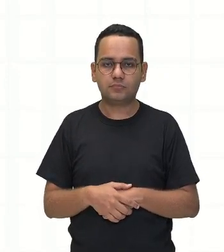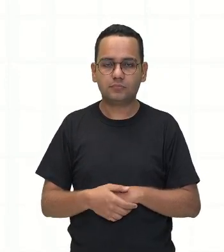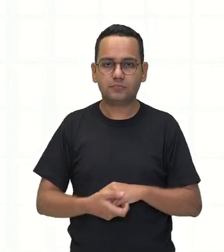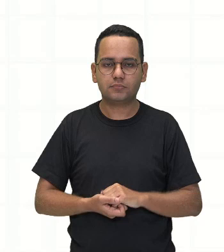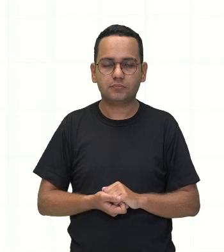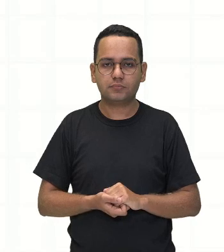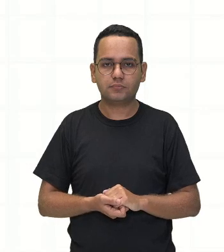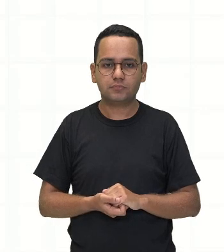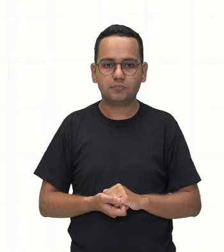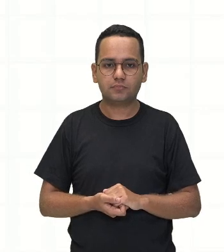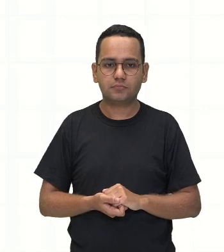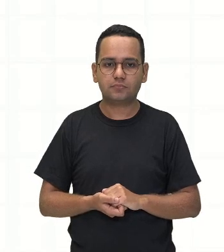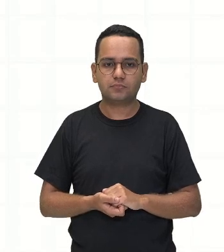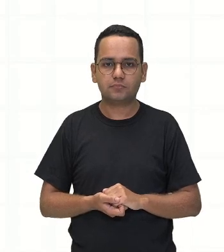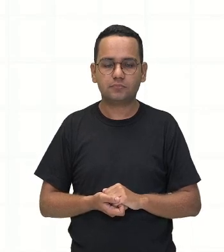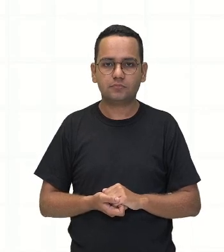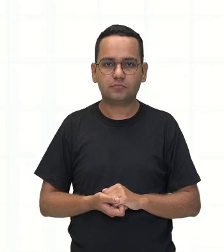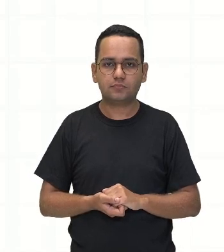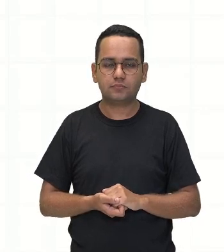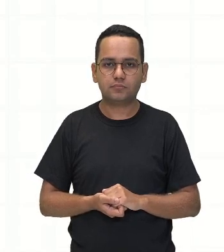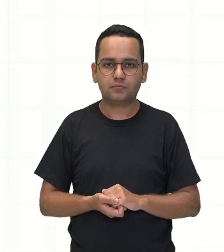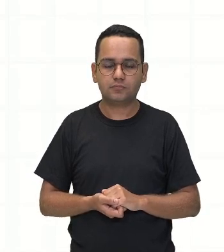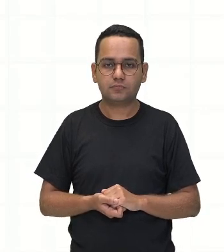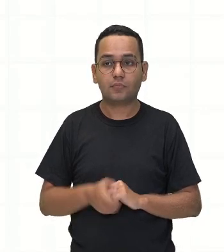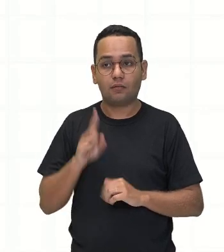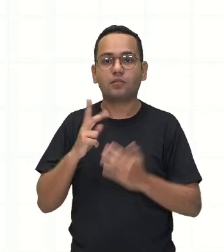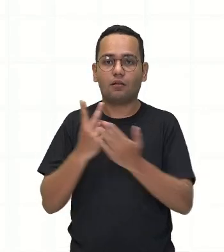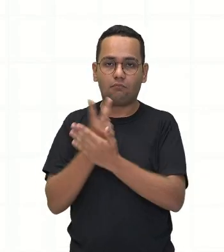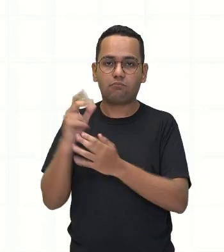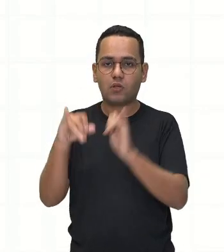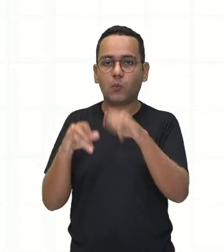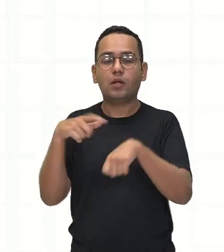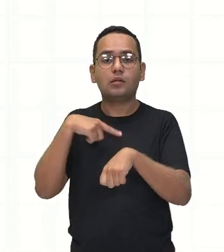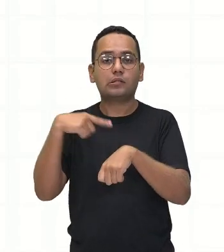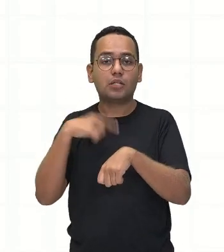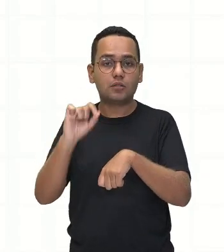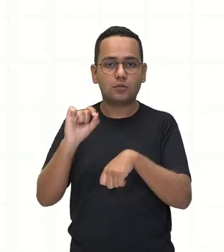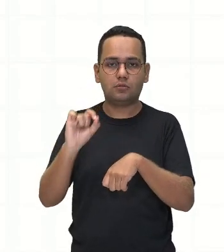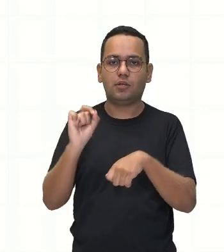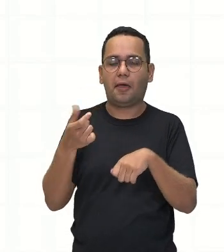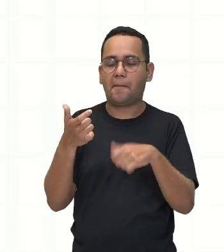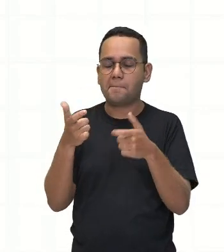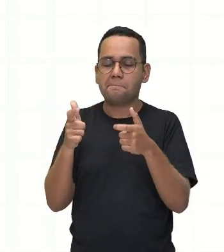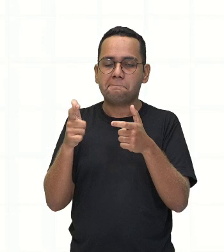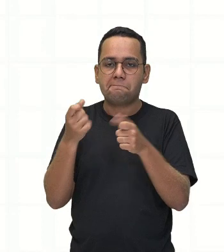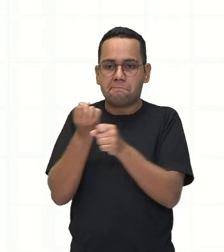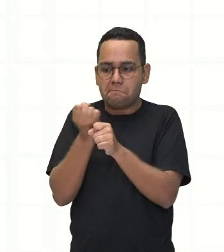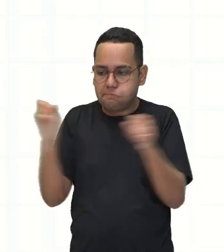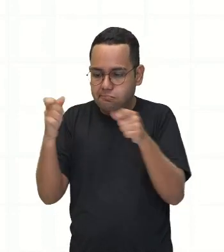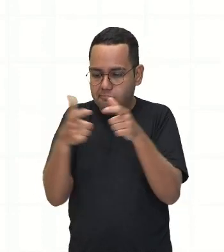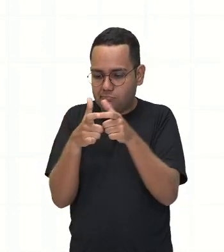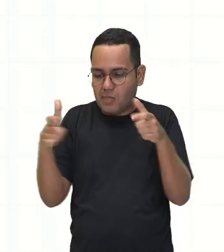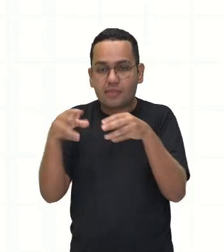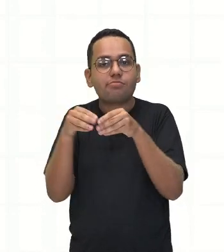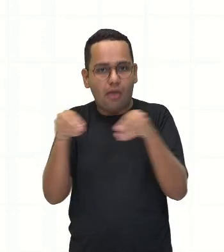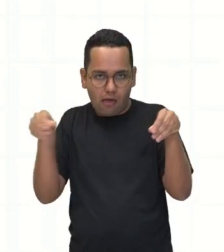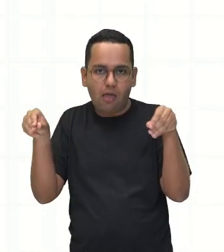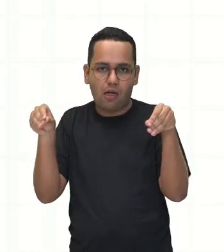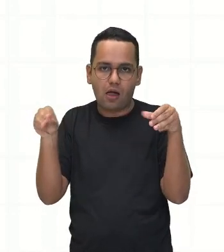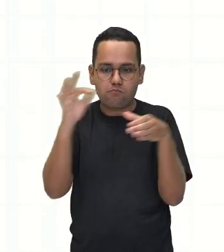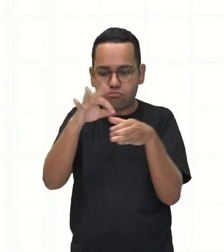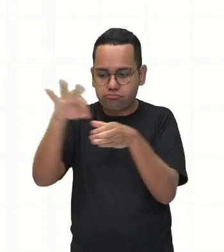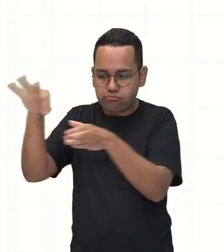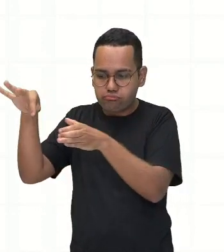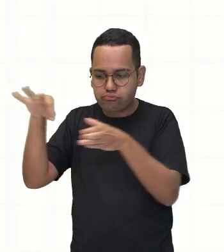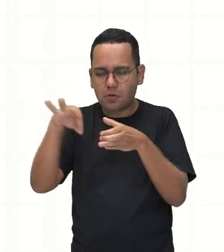quando temos uma agricultura em grande escala, tá? E não está relacionado